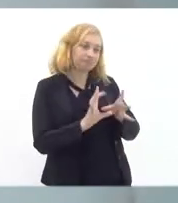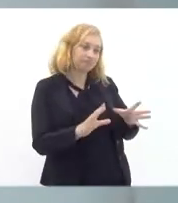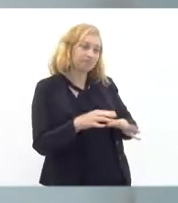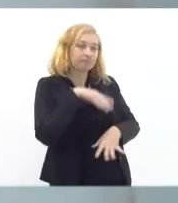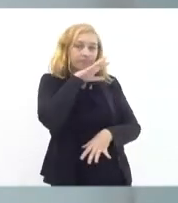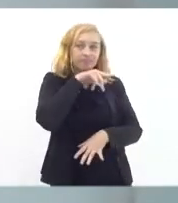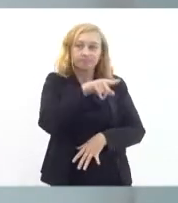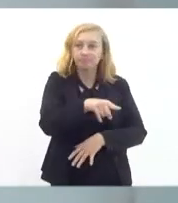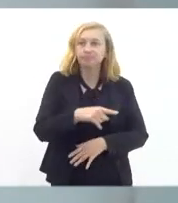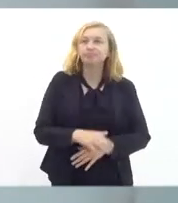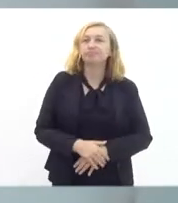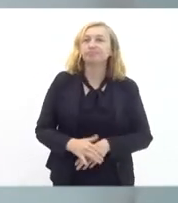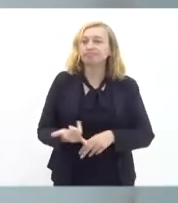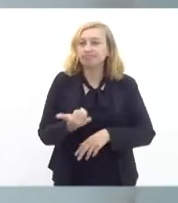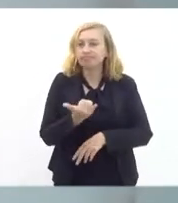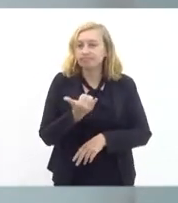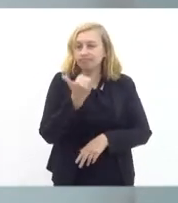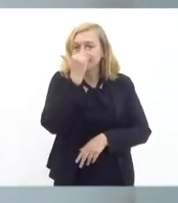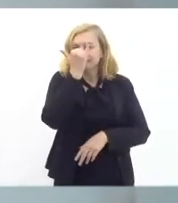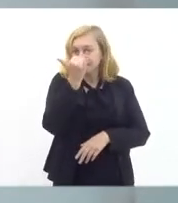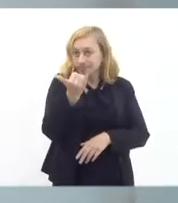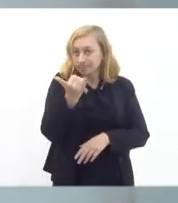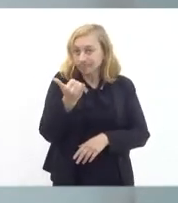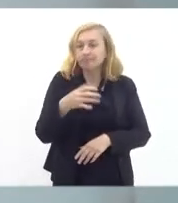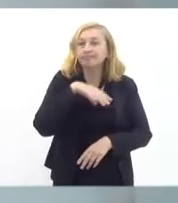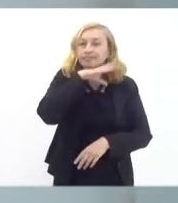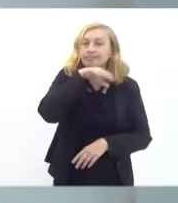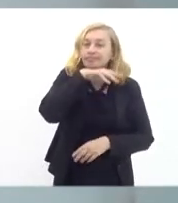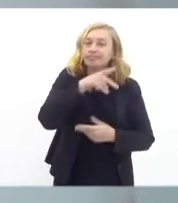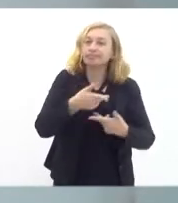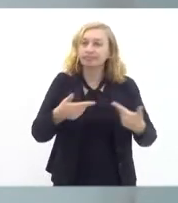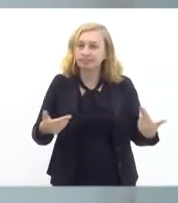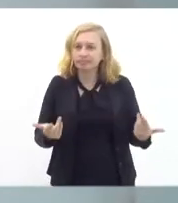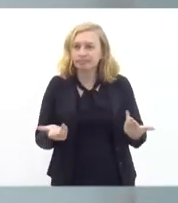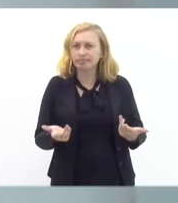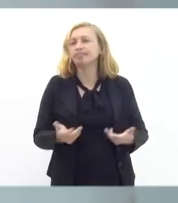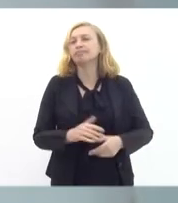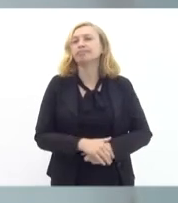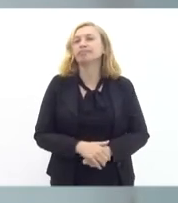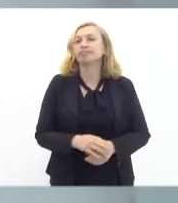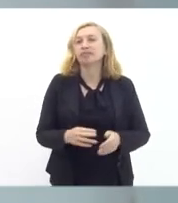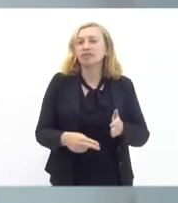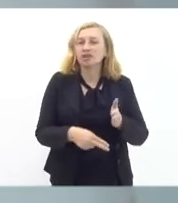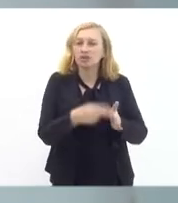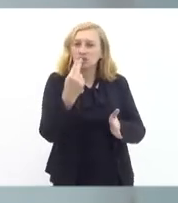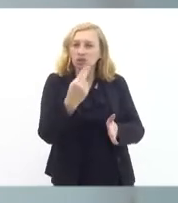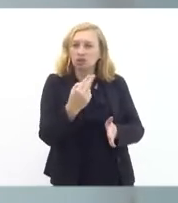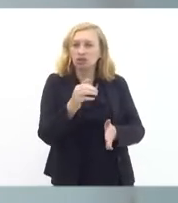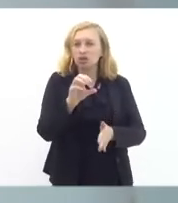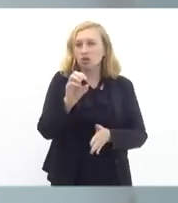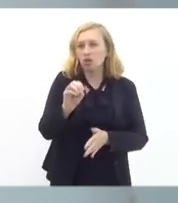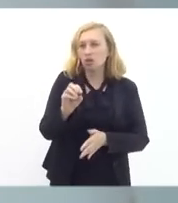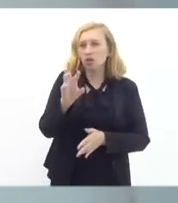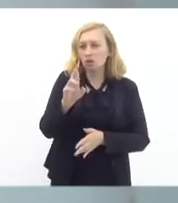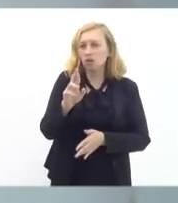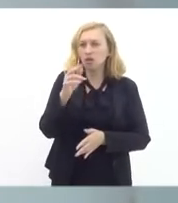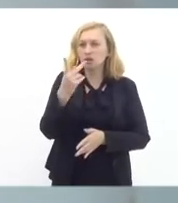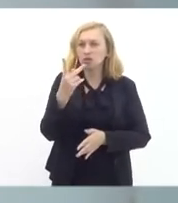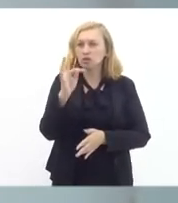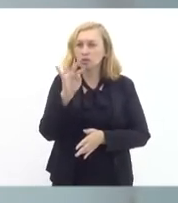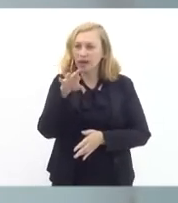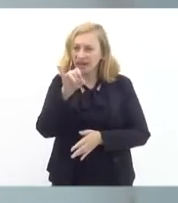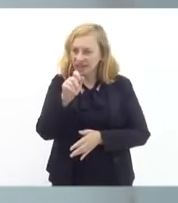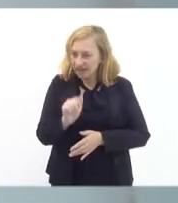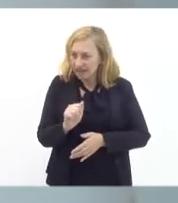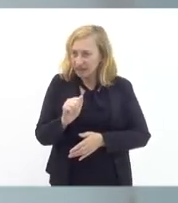de atropelamentos, quantos animais a Suípa não faz a cirurgia ortopédica de animais que foram vítimas